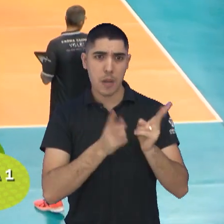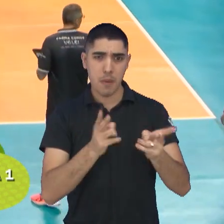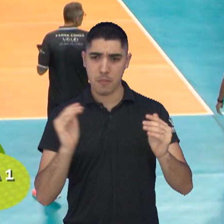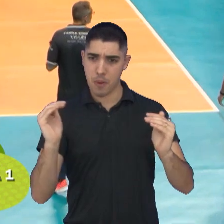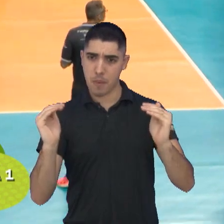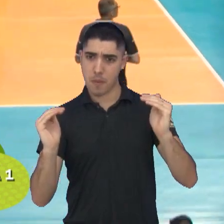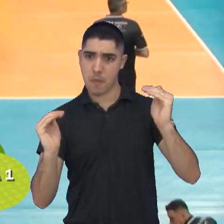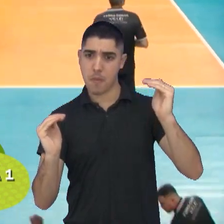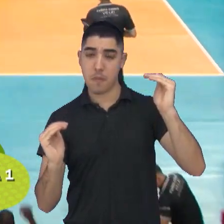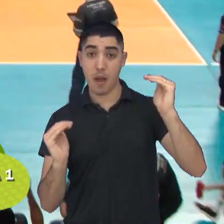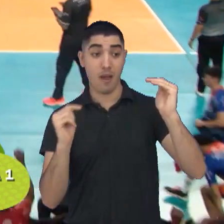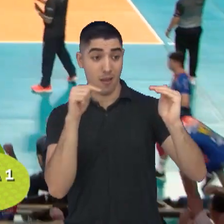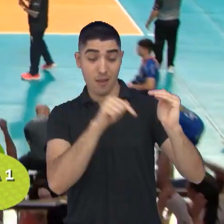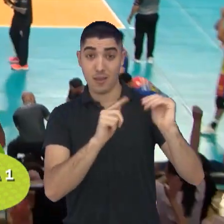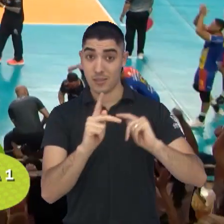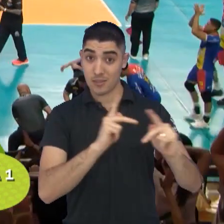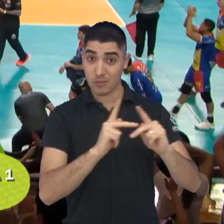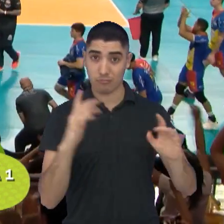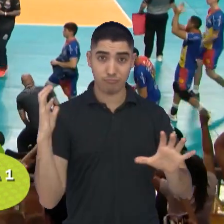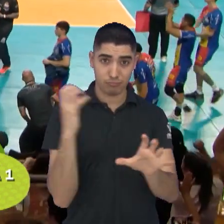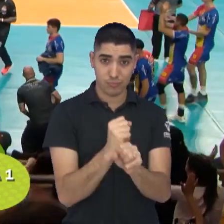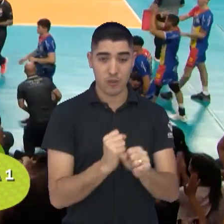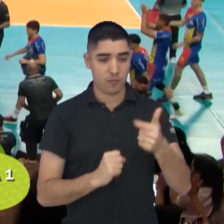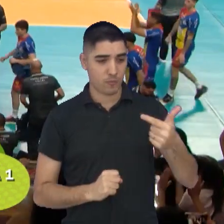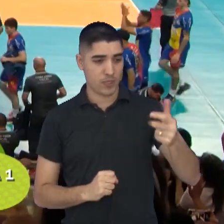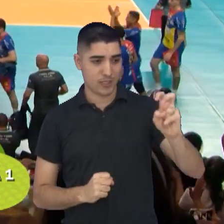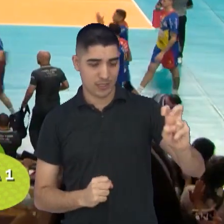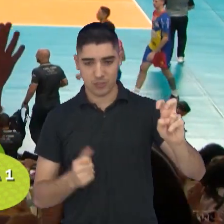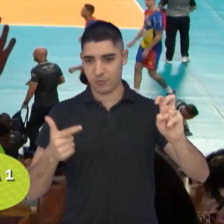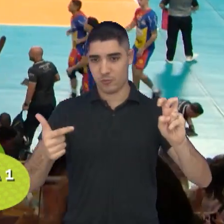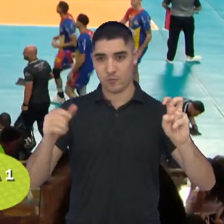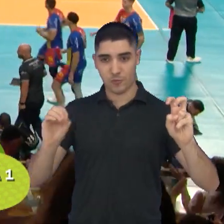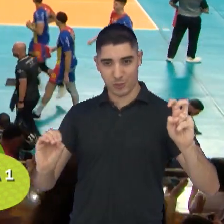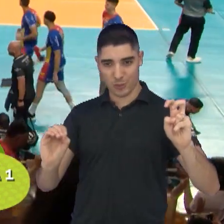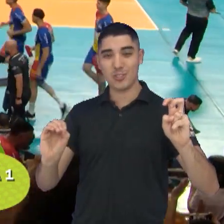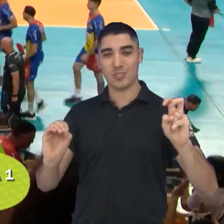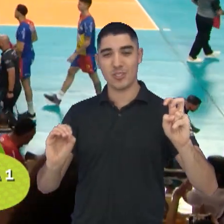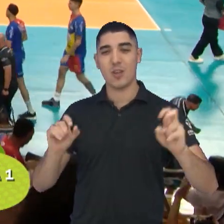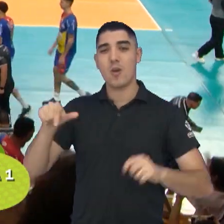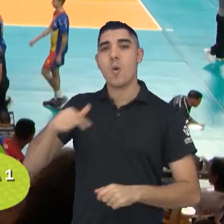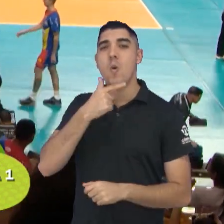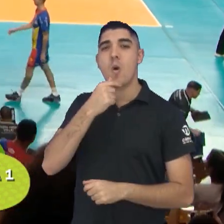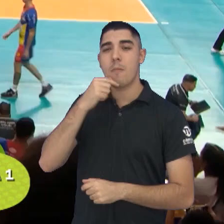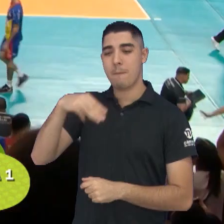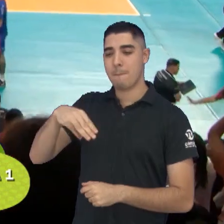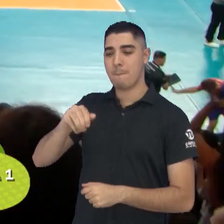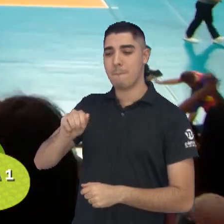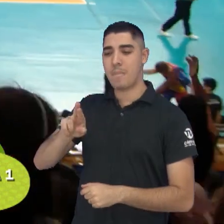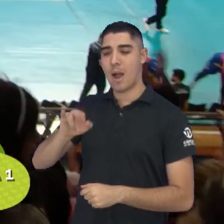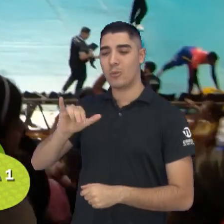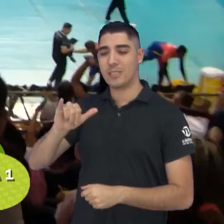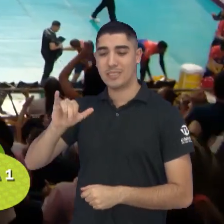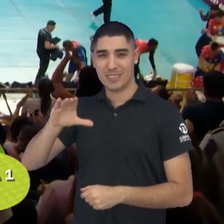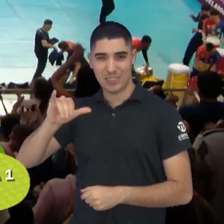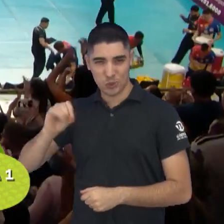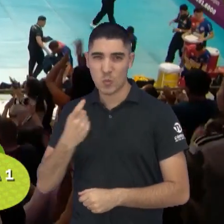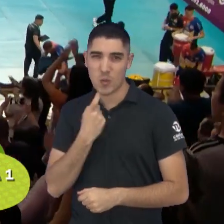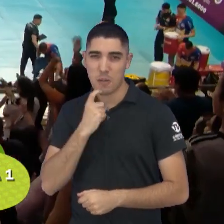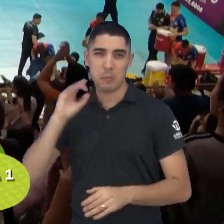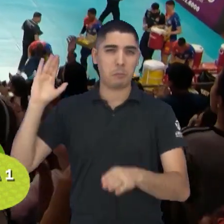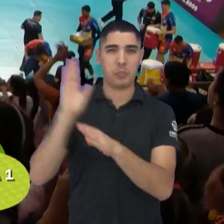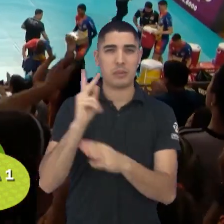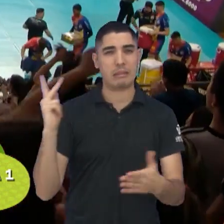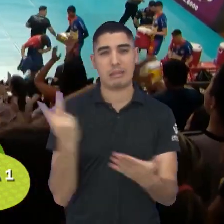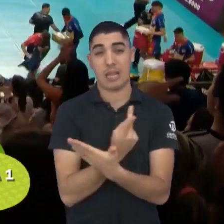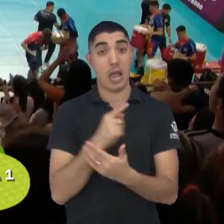o fim, com o São José fechando em 25-20 nesse erro de saque do Maurício Borges. Era a virada dos donos da